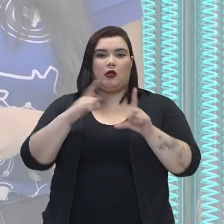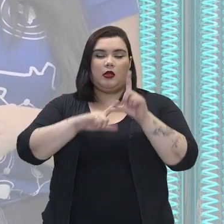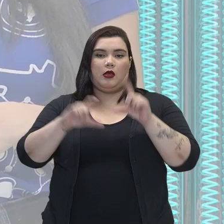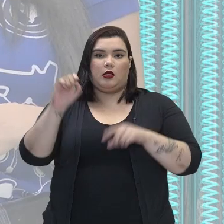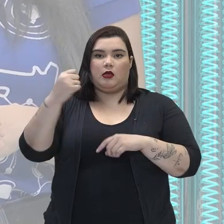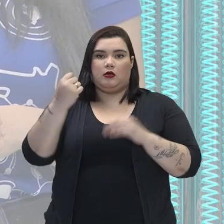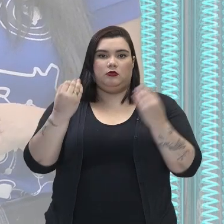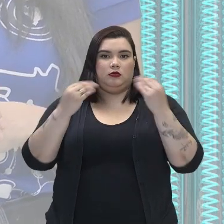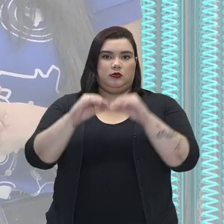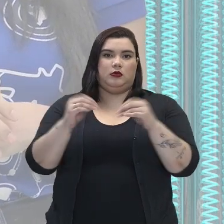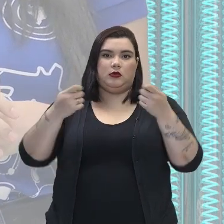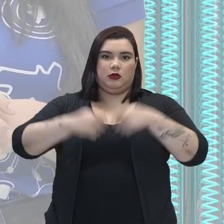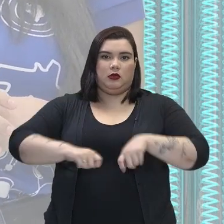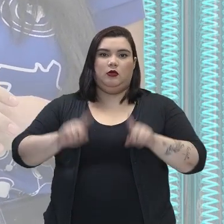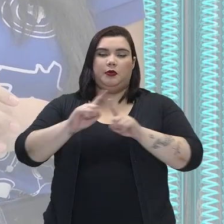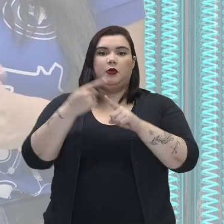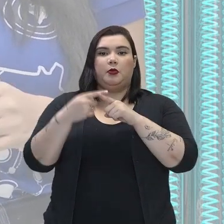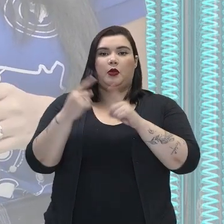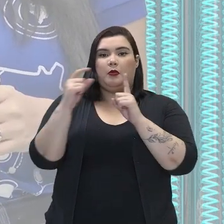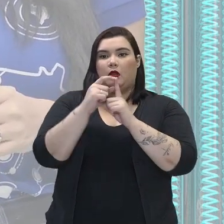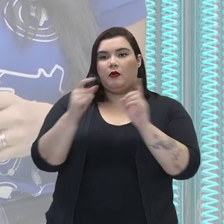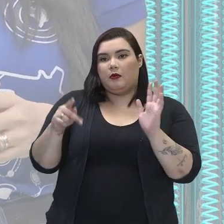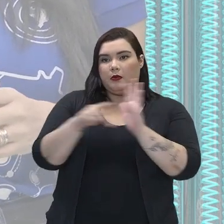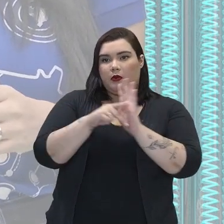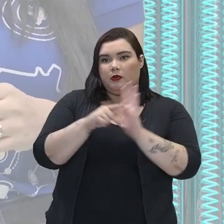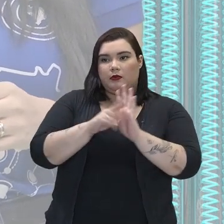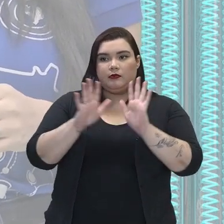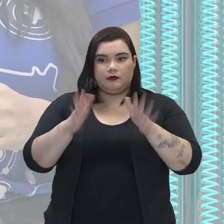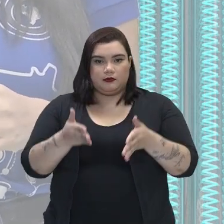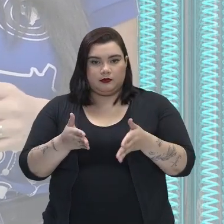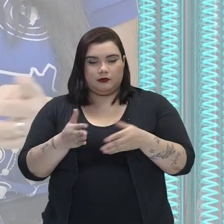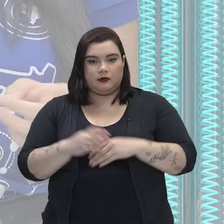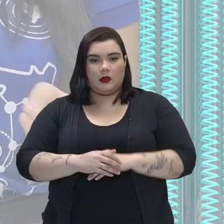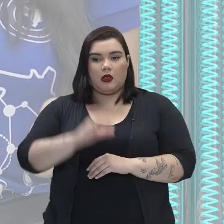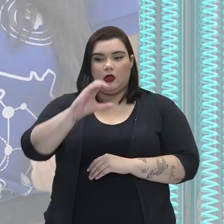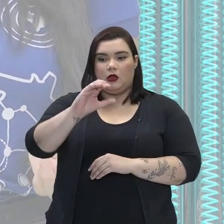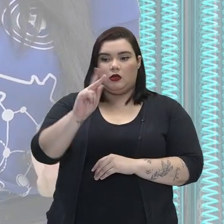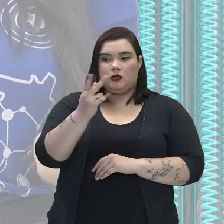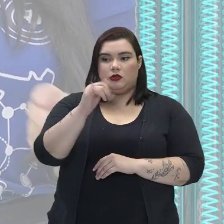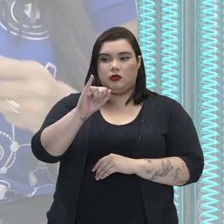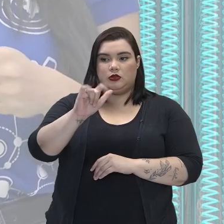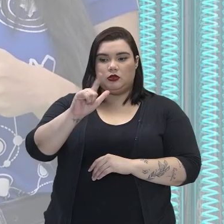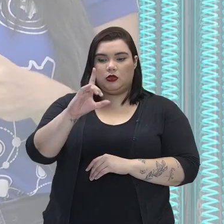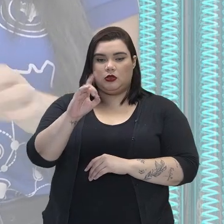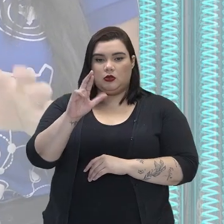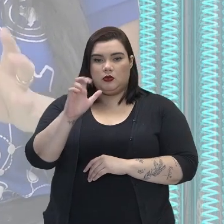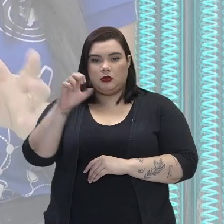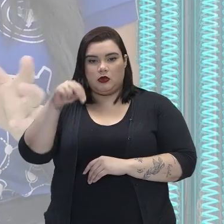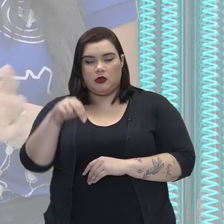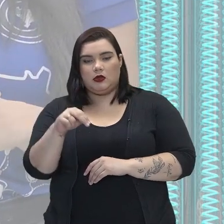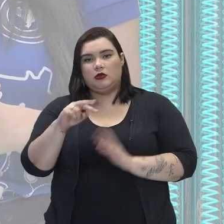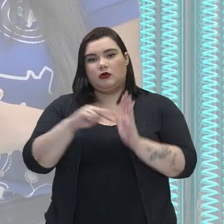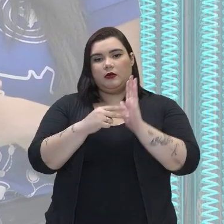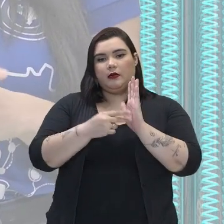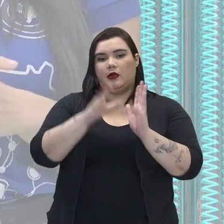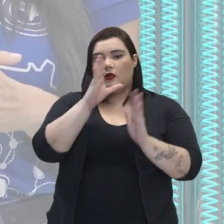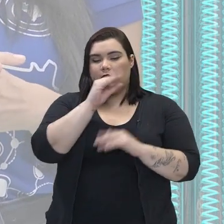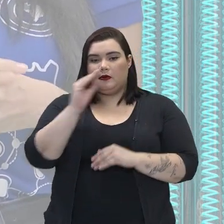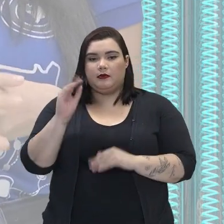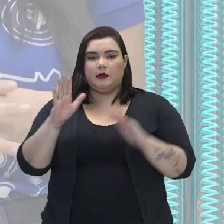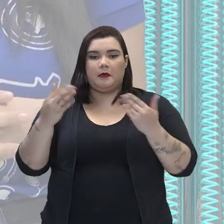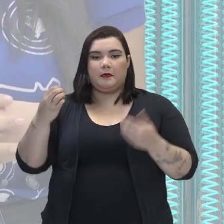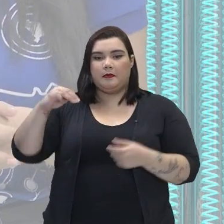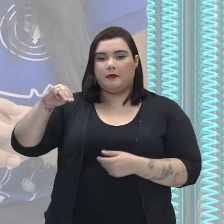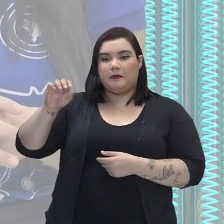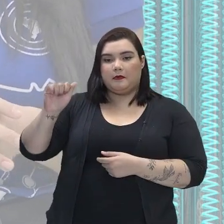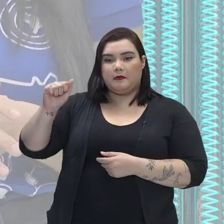tem uma palavrinha pronta, children. Children quer dizer criança e man, que a pronúncia é quase a mesma, só